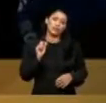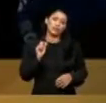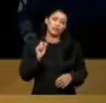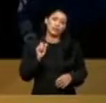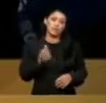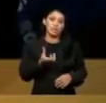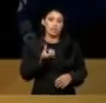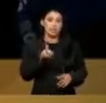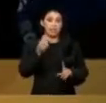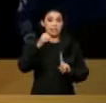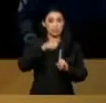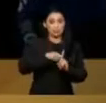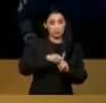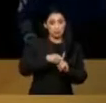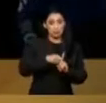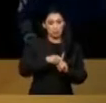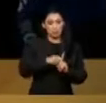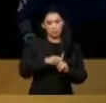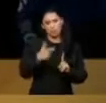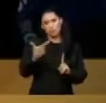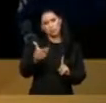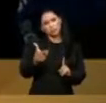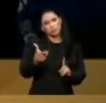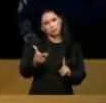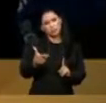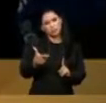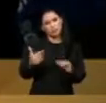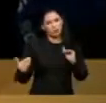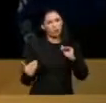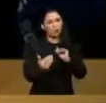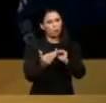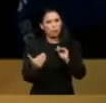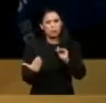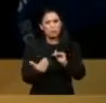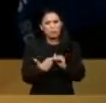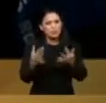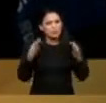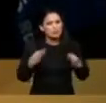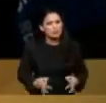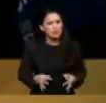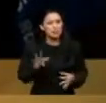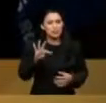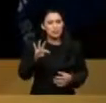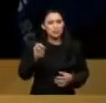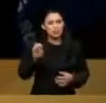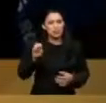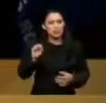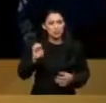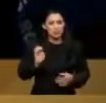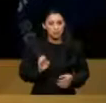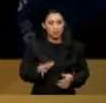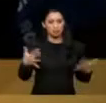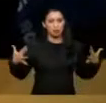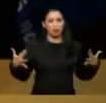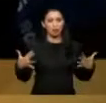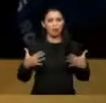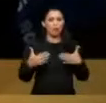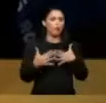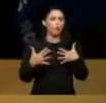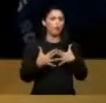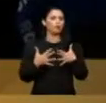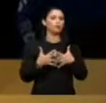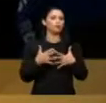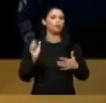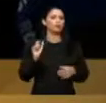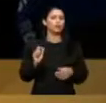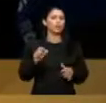6 meses. Logo, não há compatibilidade lógica na tese de se confundir crime de